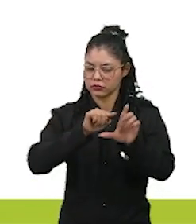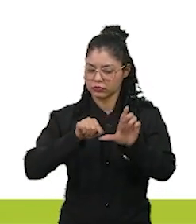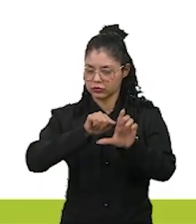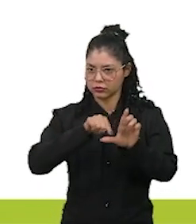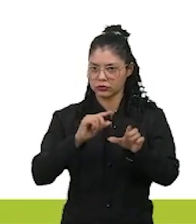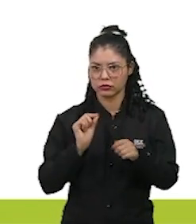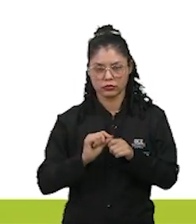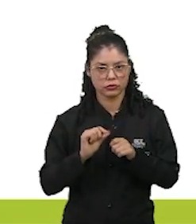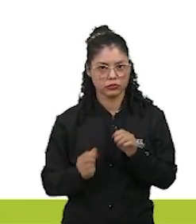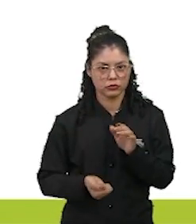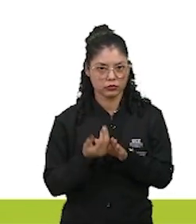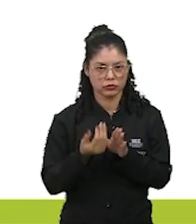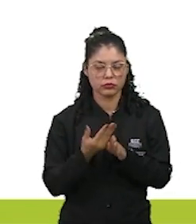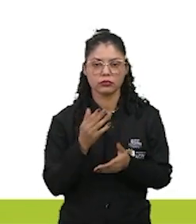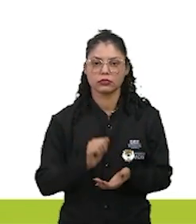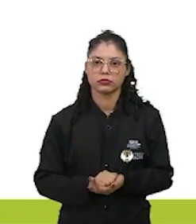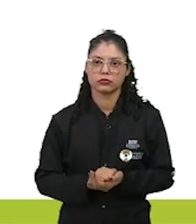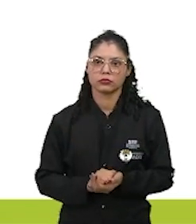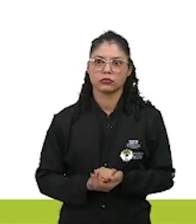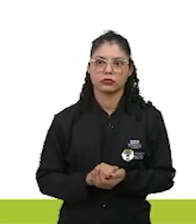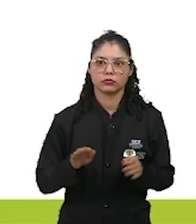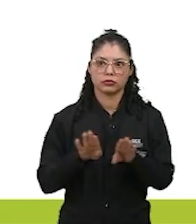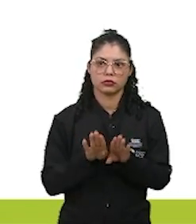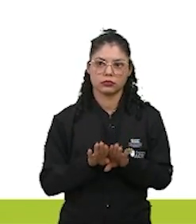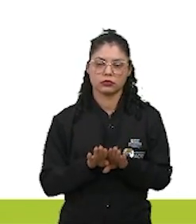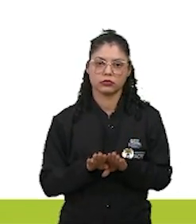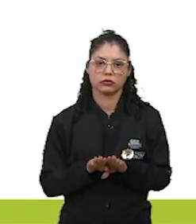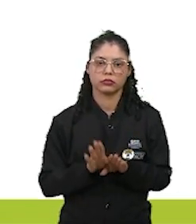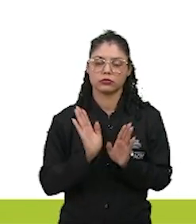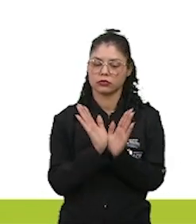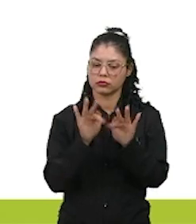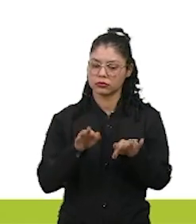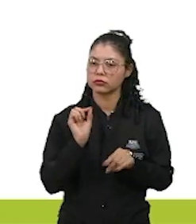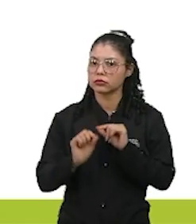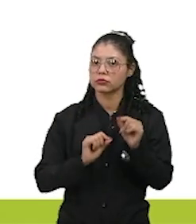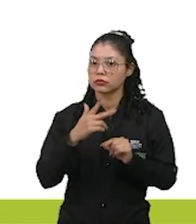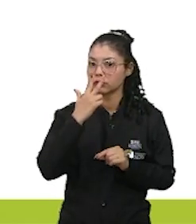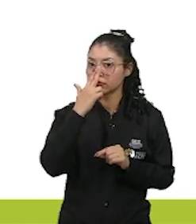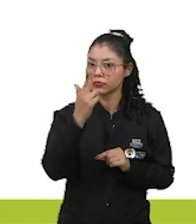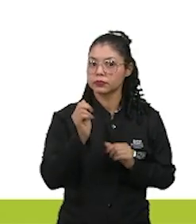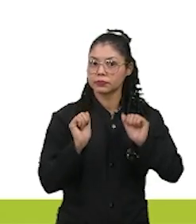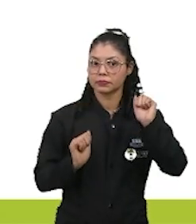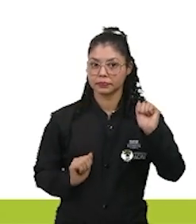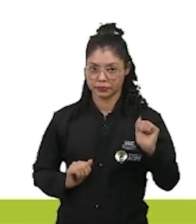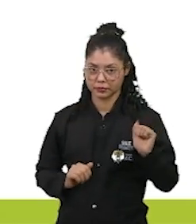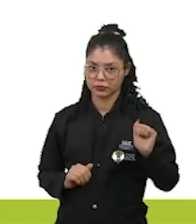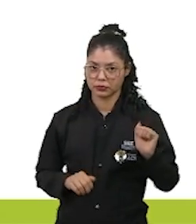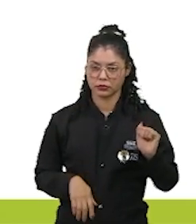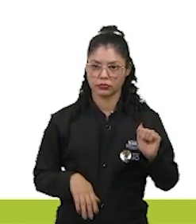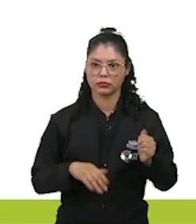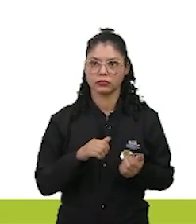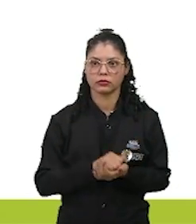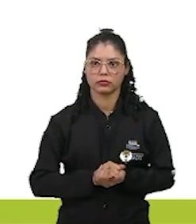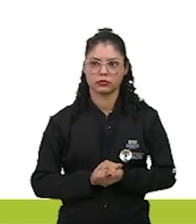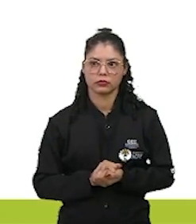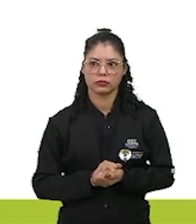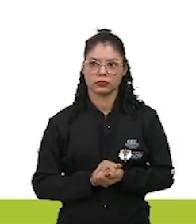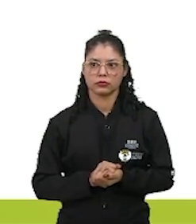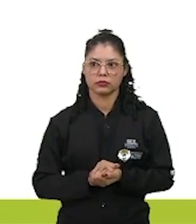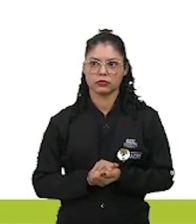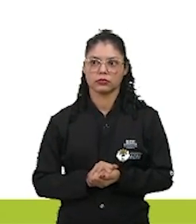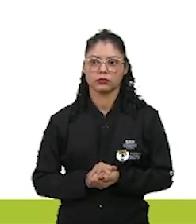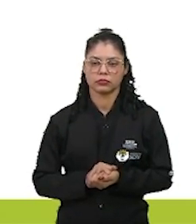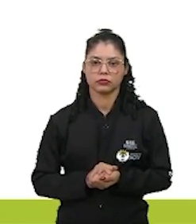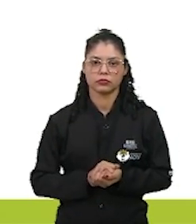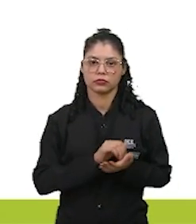projetar. E lá na função polinomial do primeiro grau, ou função afim, ele aparece como A, tá vendo? O coeficiente angular é o A.